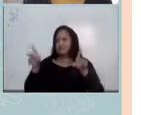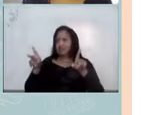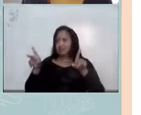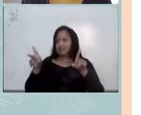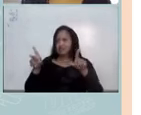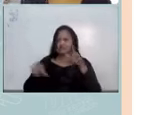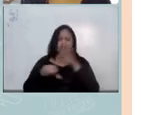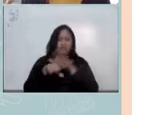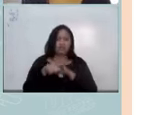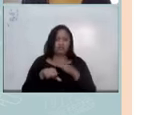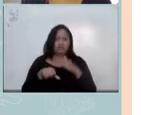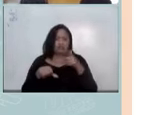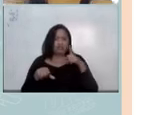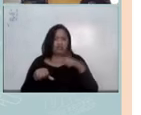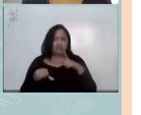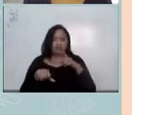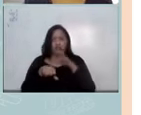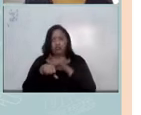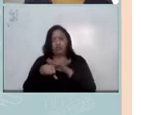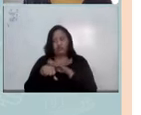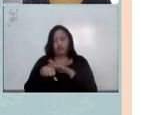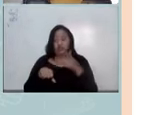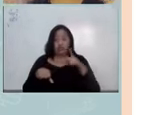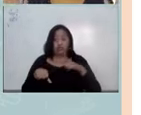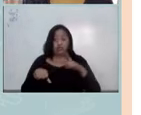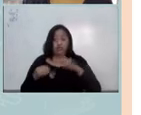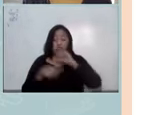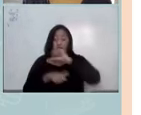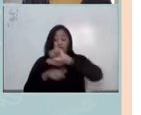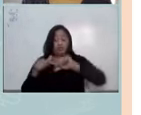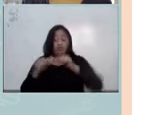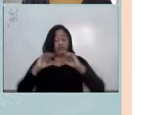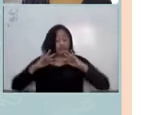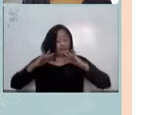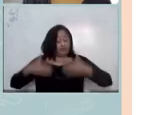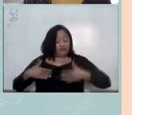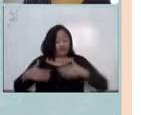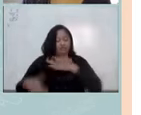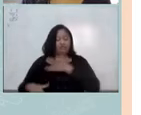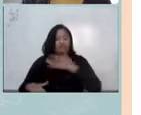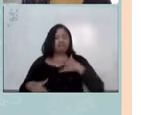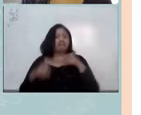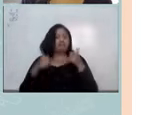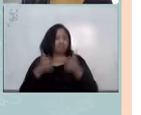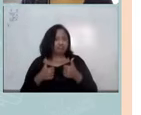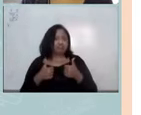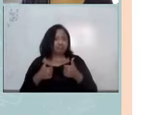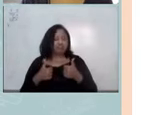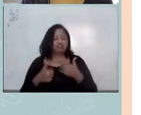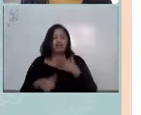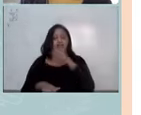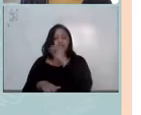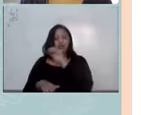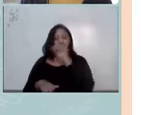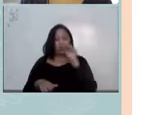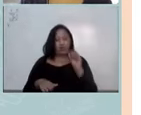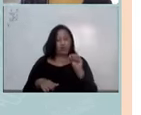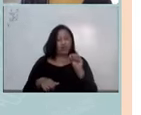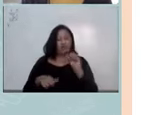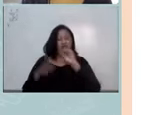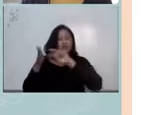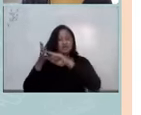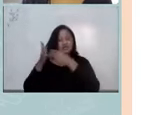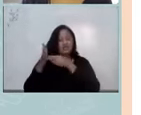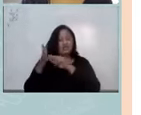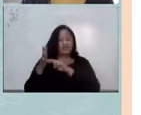nenhuma doença, se eu não tenho nenhuma alteração física, eu estou saudável, né? Eu até coloquei aqui um conceitozinho, ó, que tem